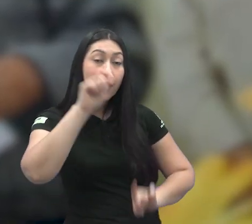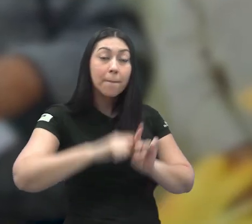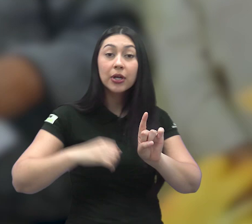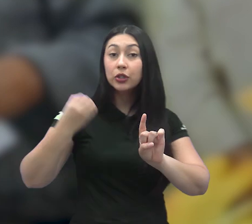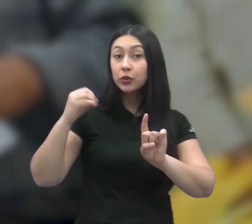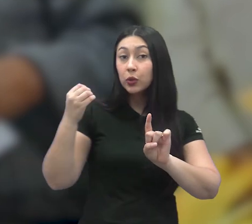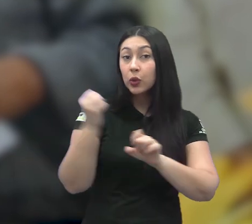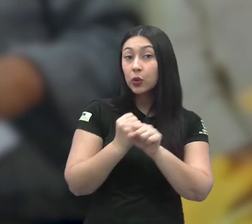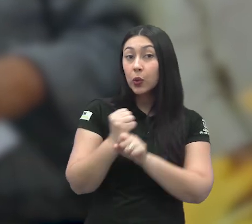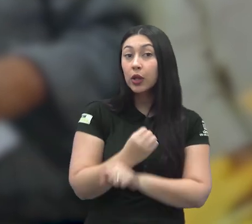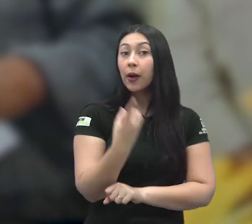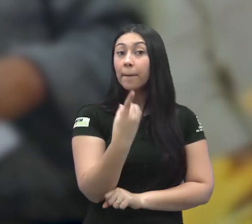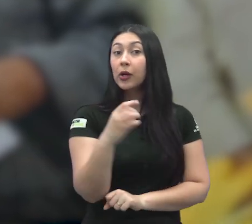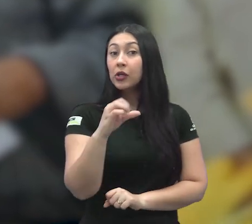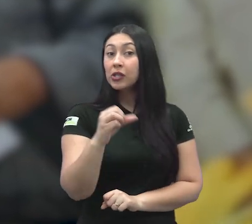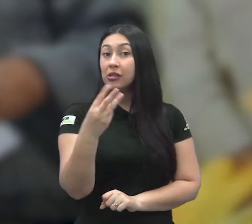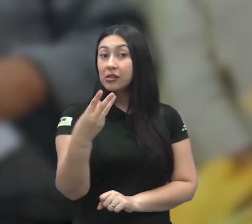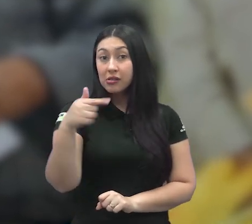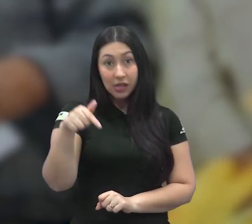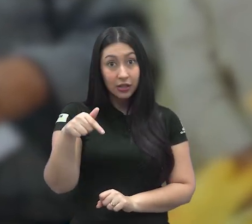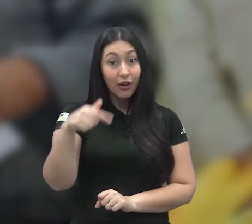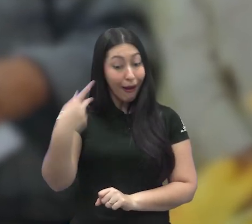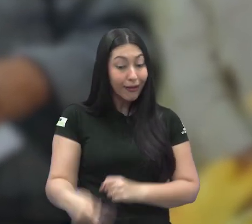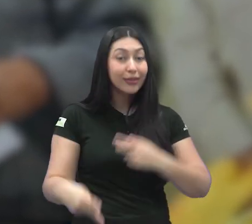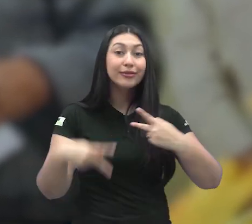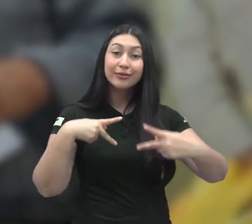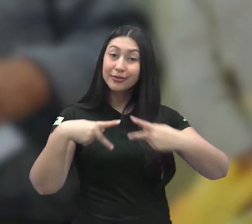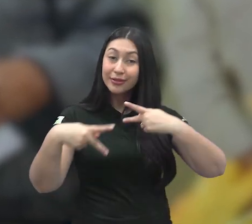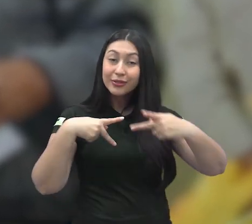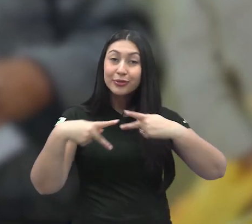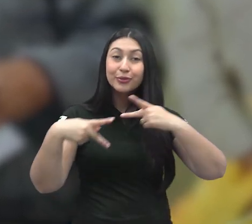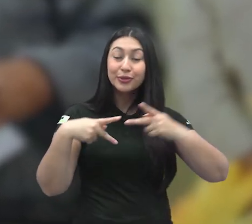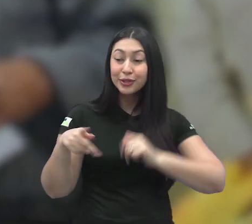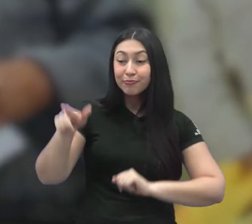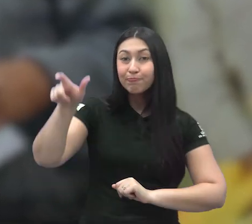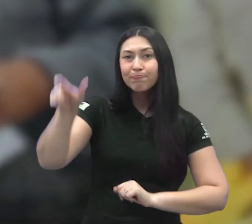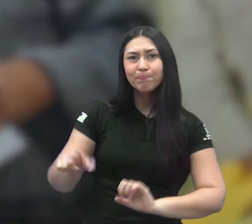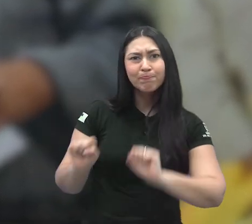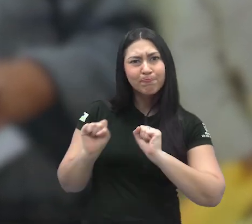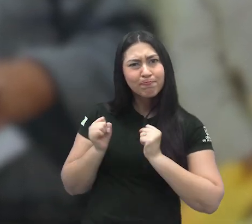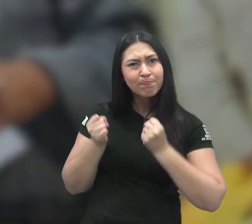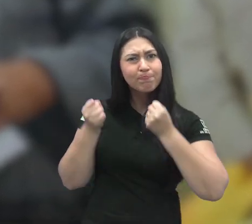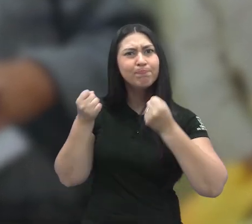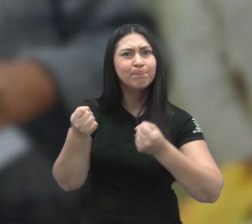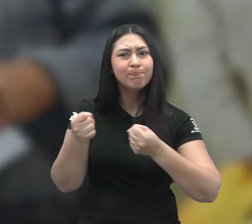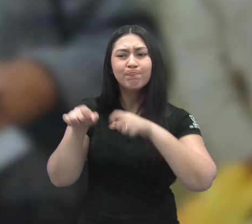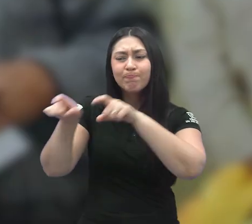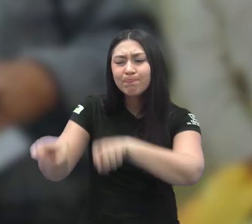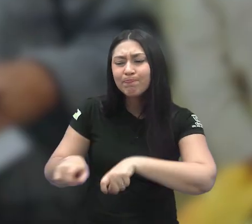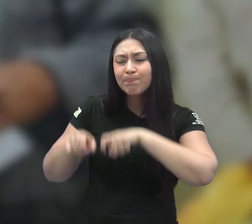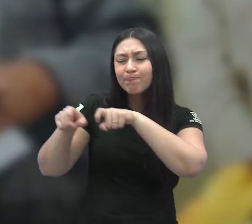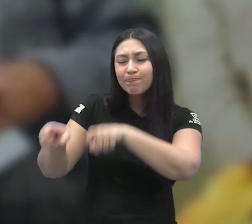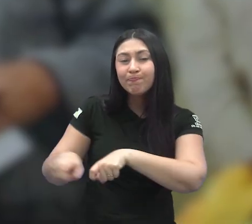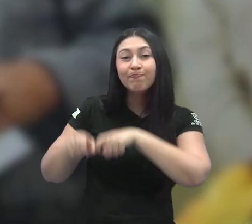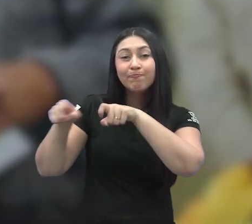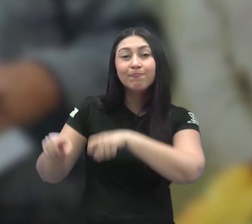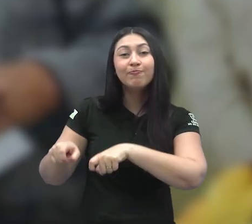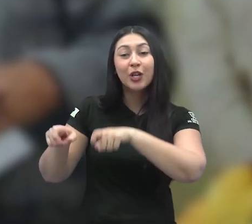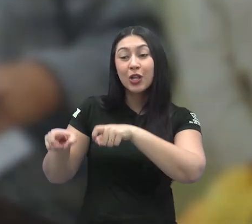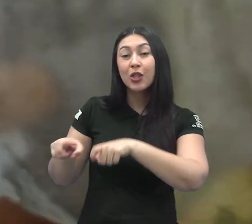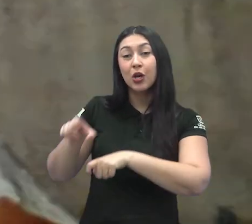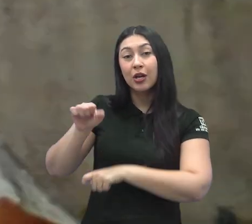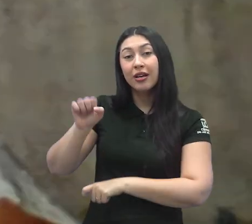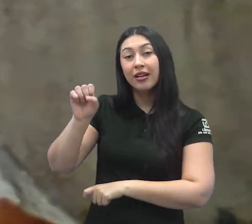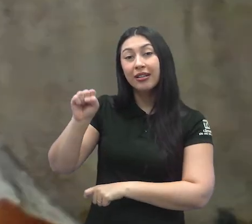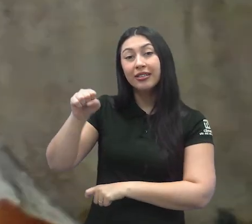de 1937, joseense raiz, seu Zé Carlos dedicou a vida ao campo na fazenda Santa